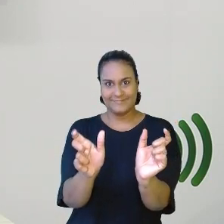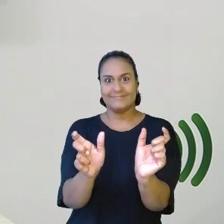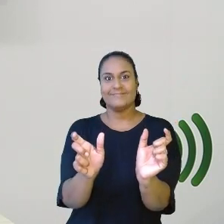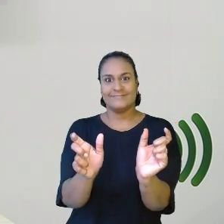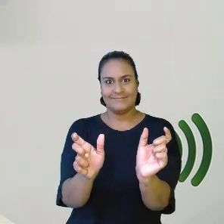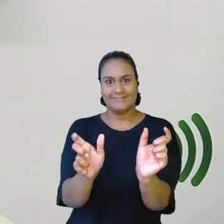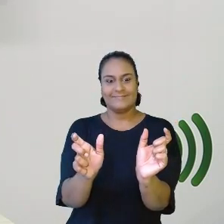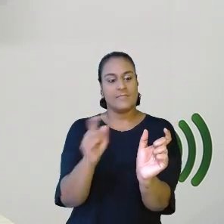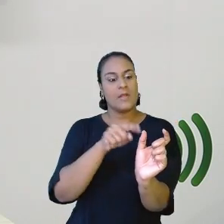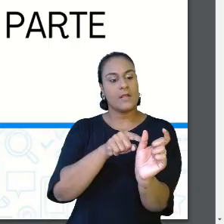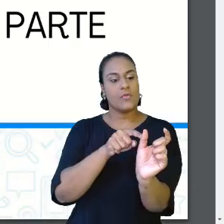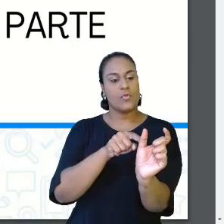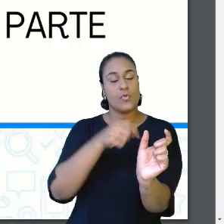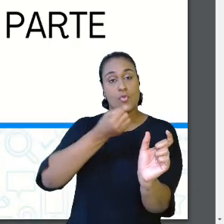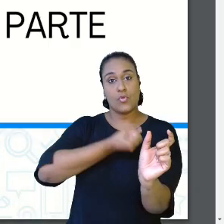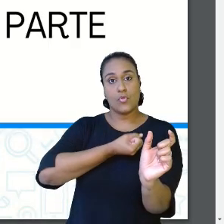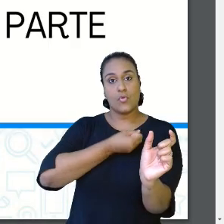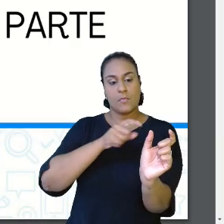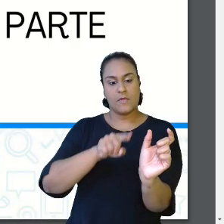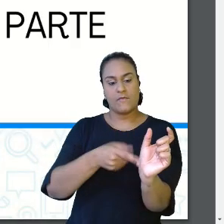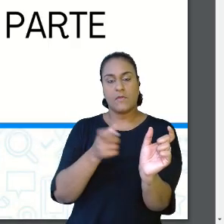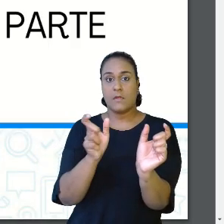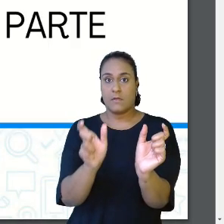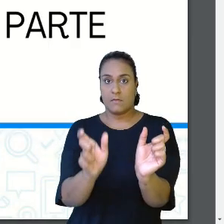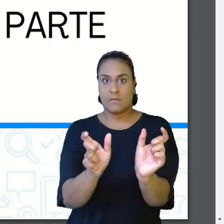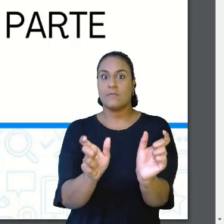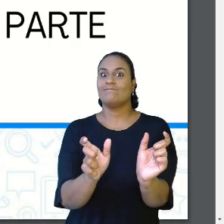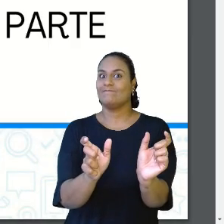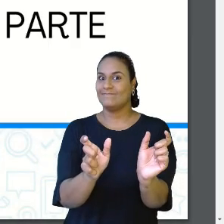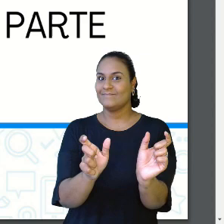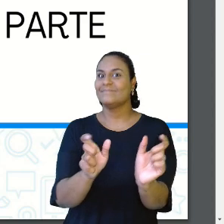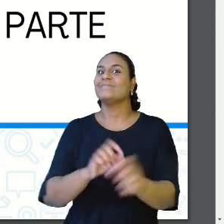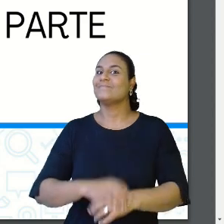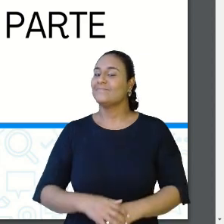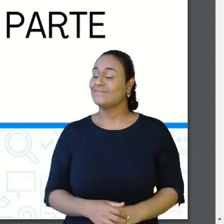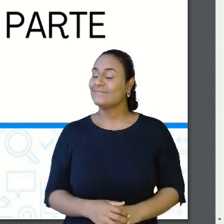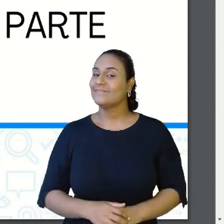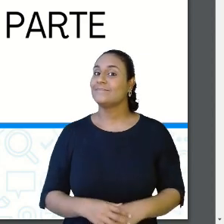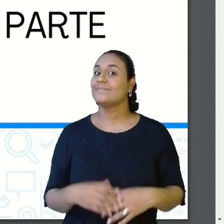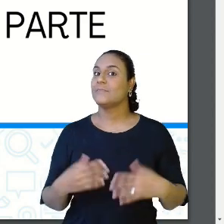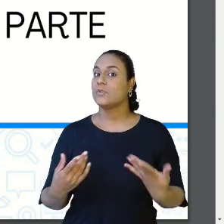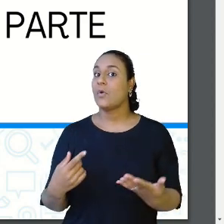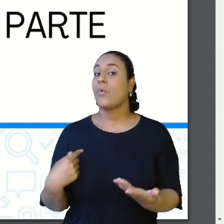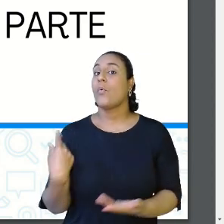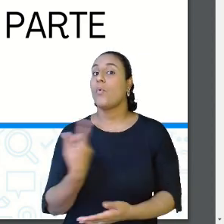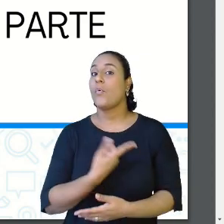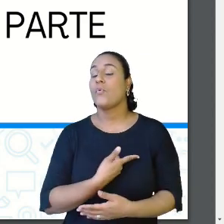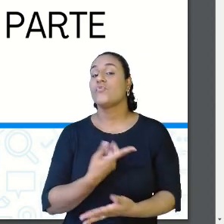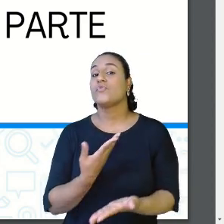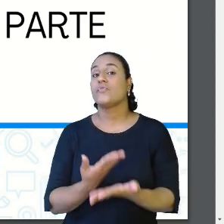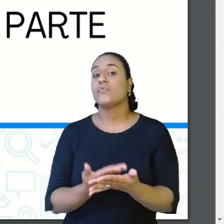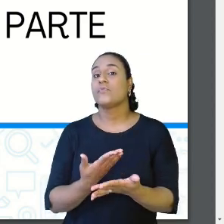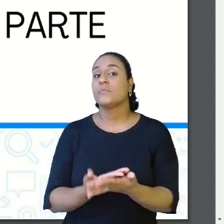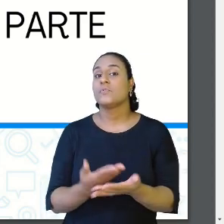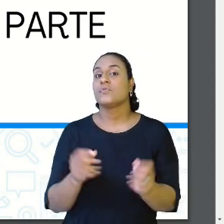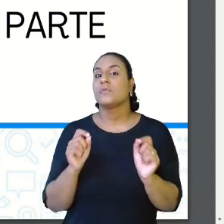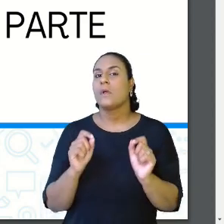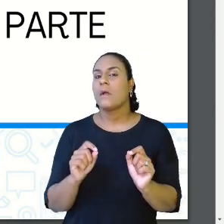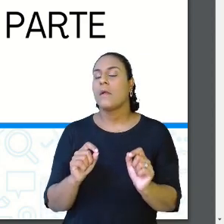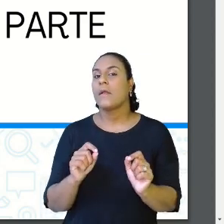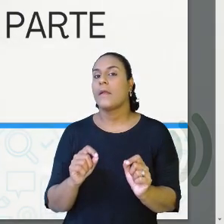esses quebrados que não é o inteiro. Isso mesmo. Então, nós hoje vamos trabalhar